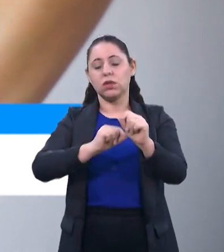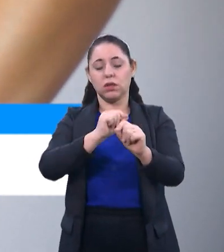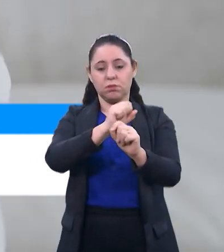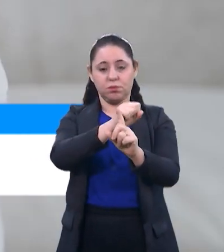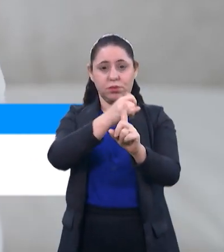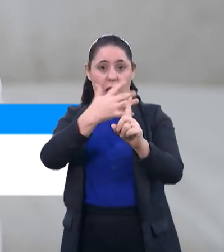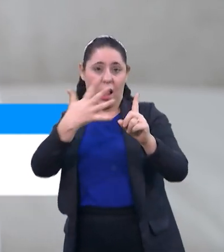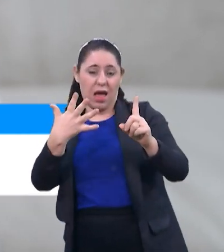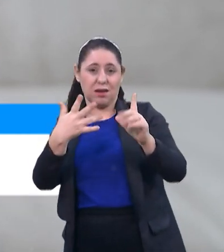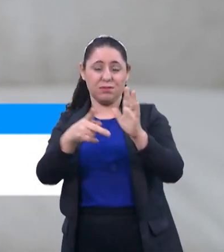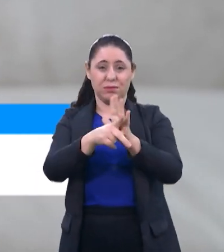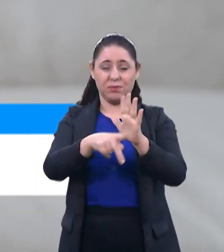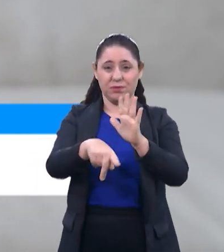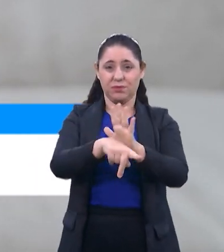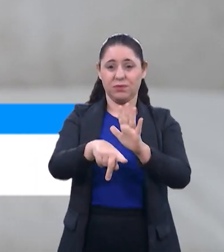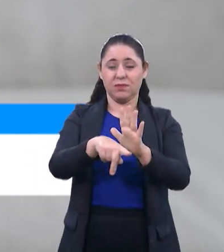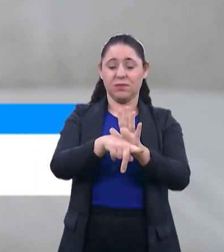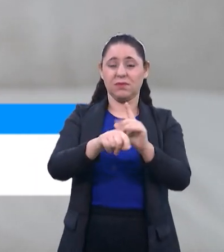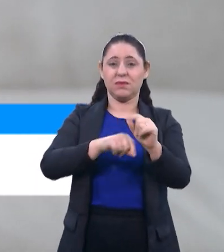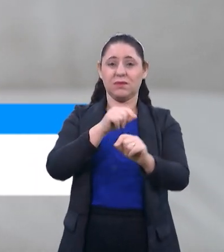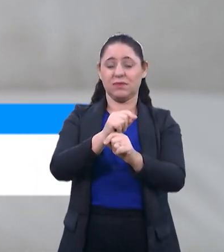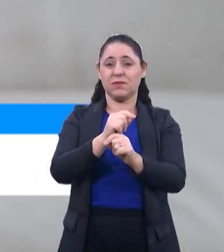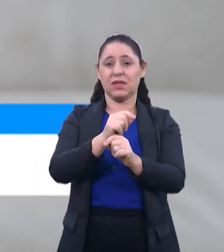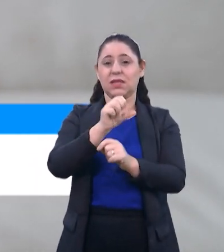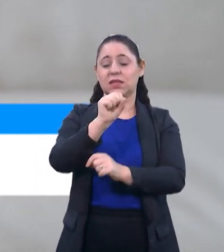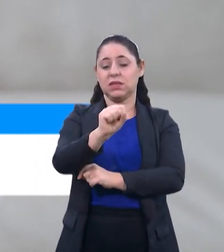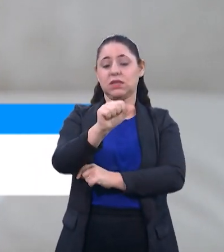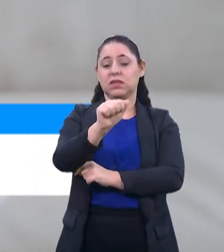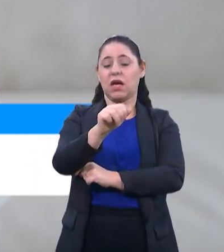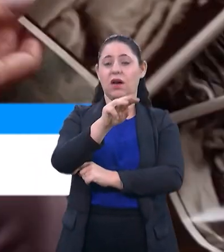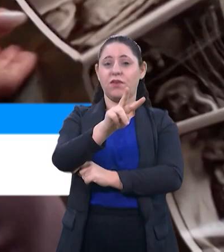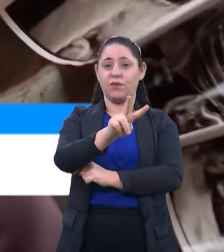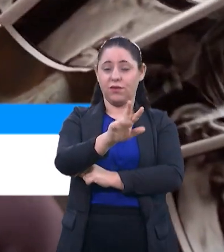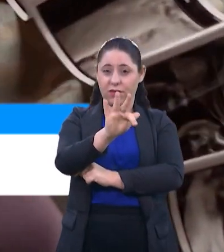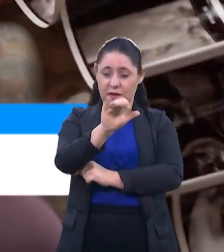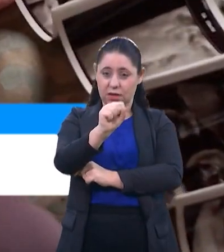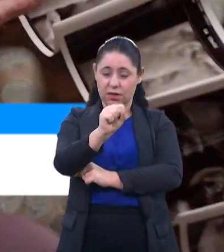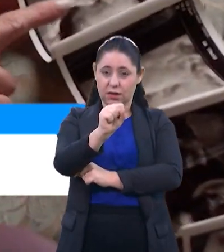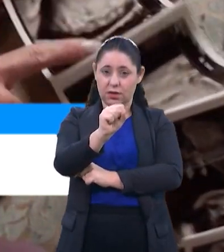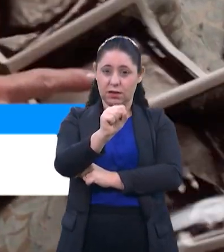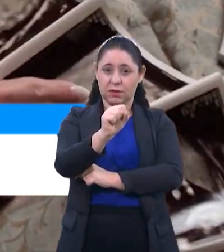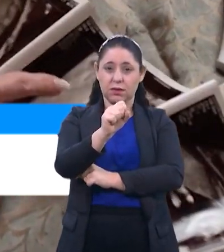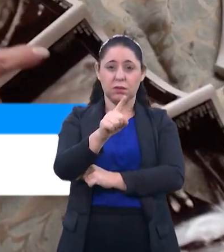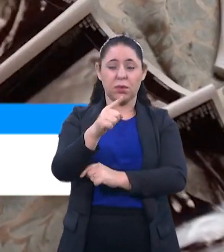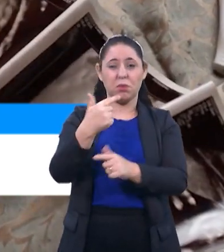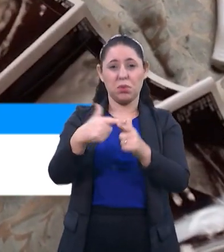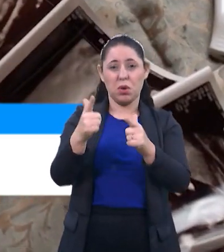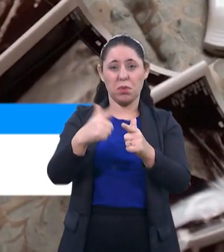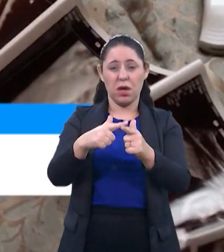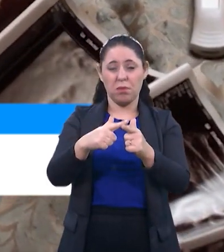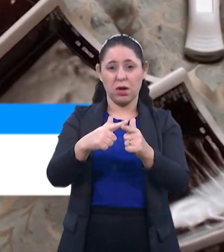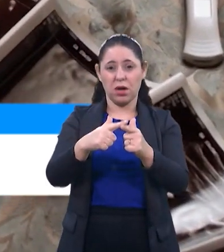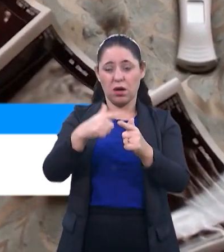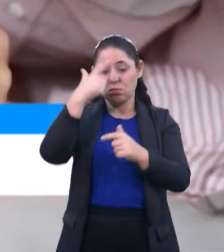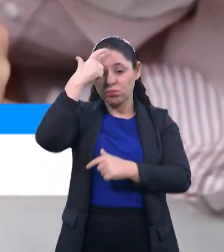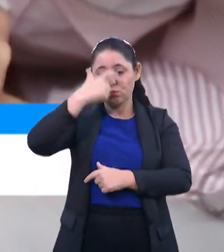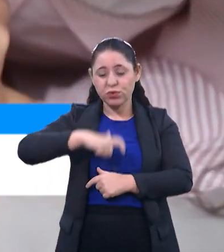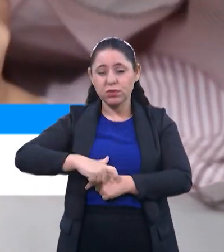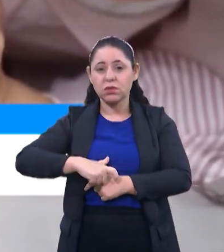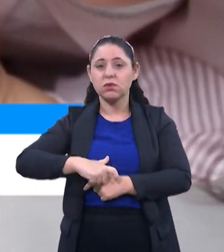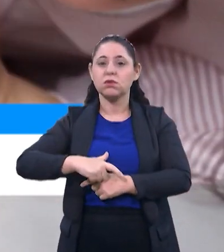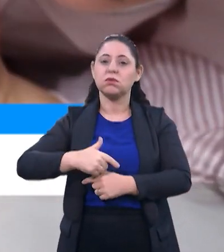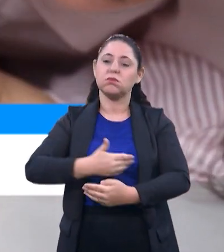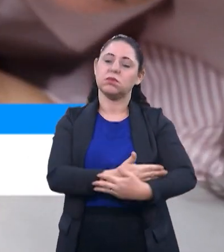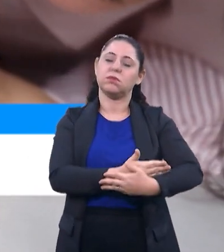prevenir a síndrome alcoólica fetal, a SAF, e outros defeitos congênitos no feto,